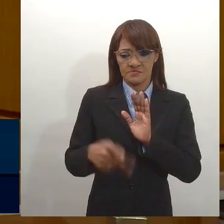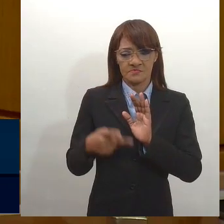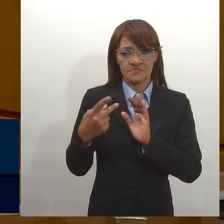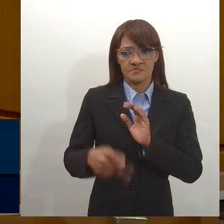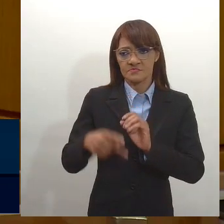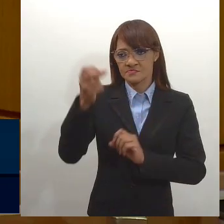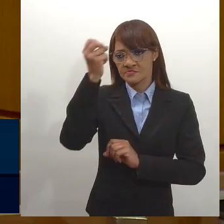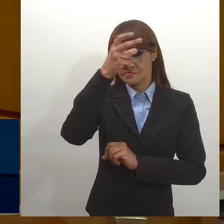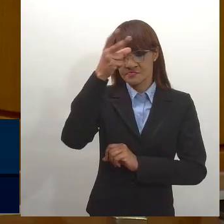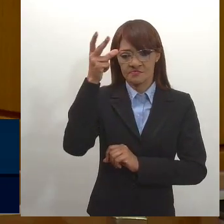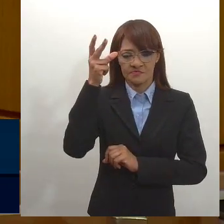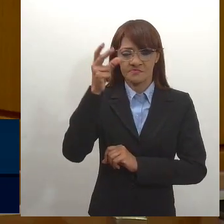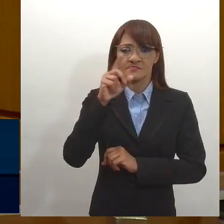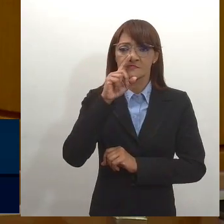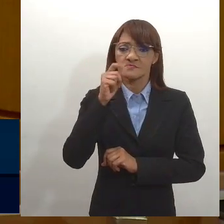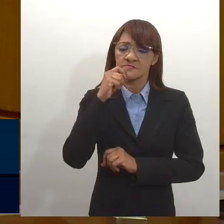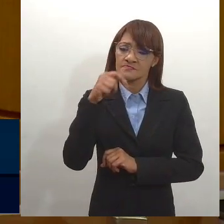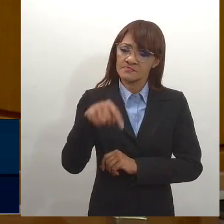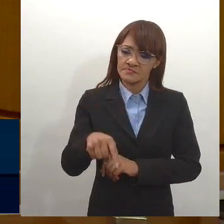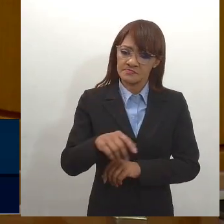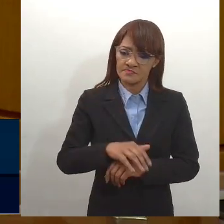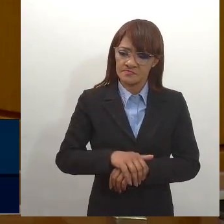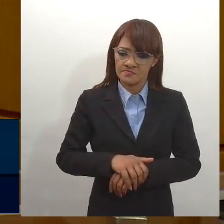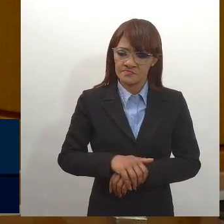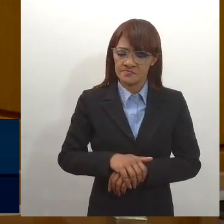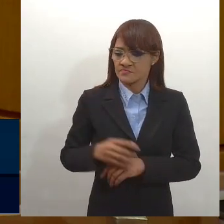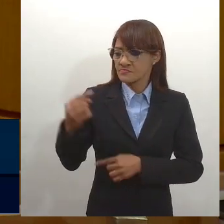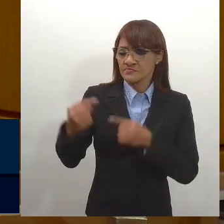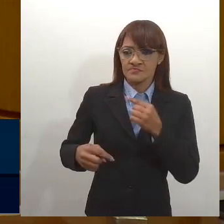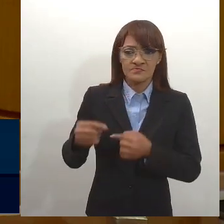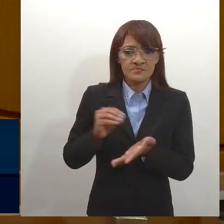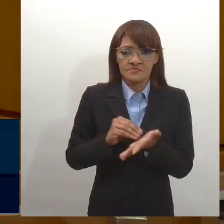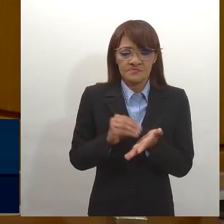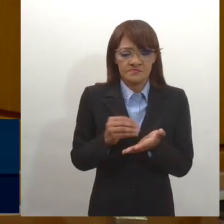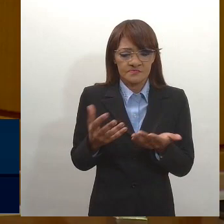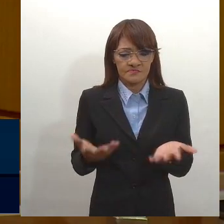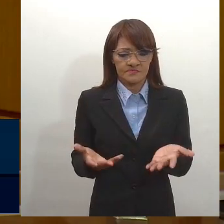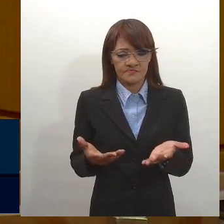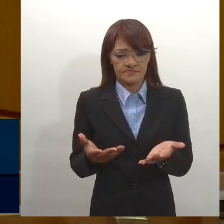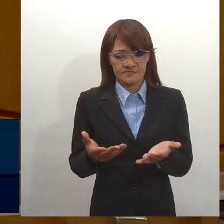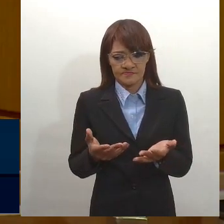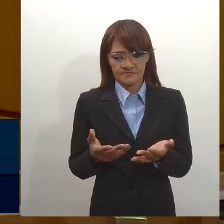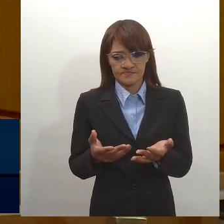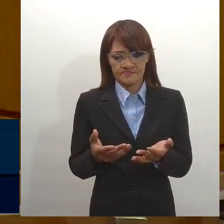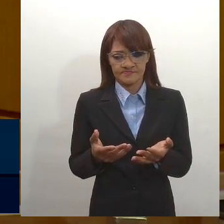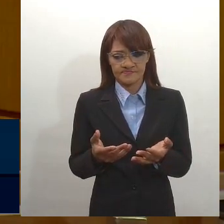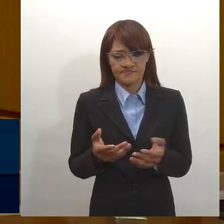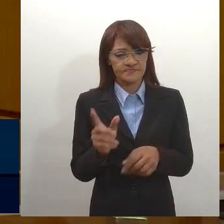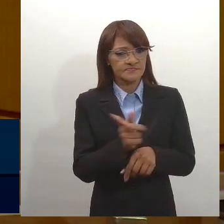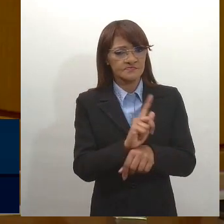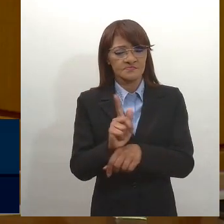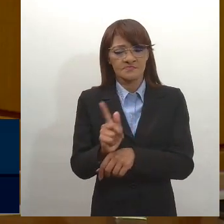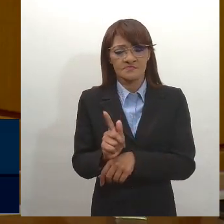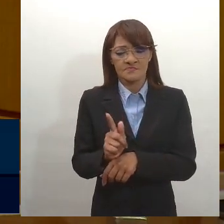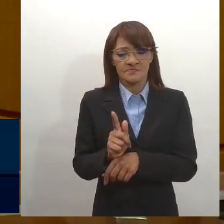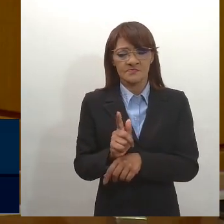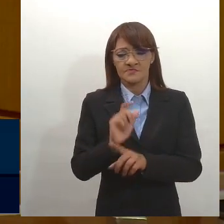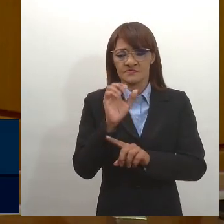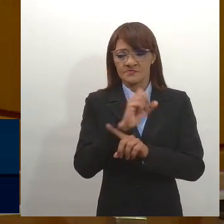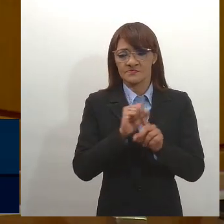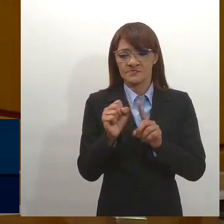a falta de diálogo, né, do prefeito, né, dos gestores com a sociedade civil, com a classe